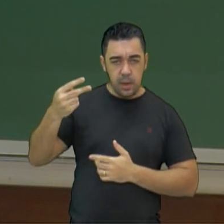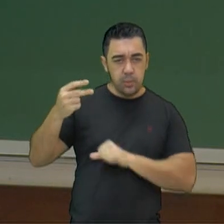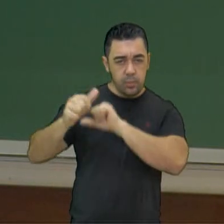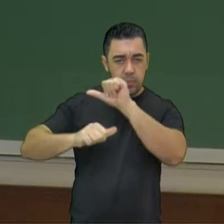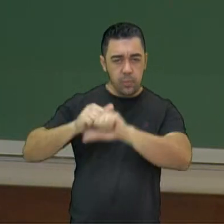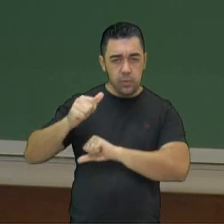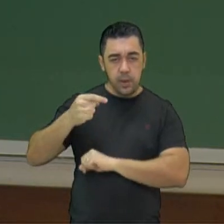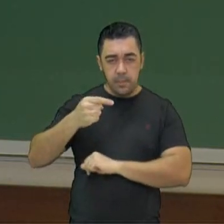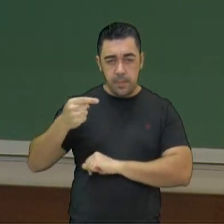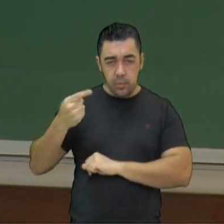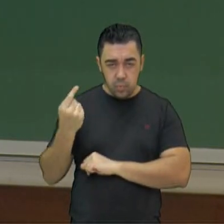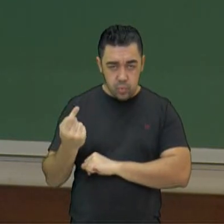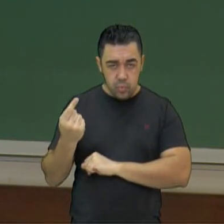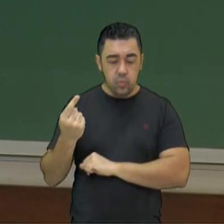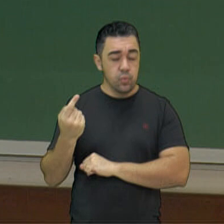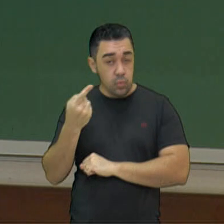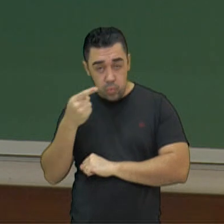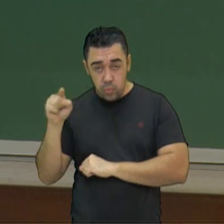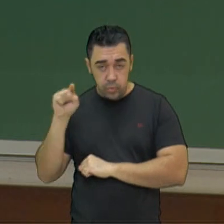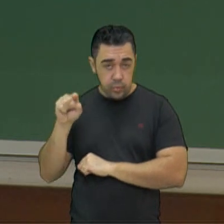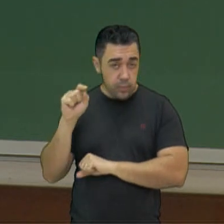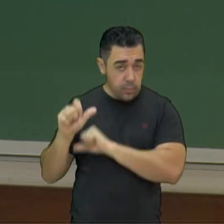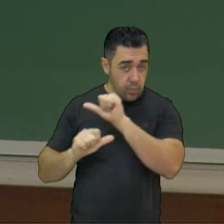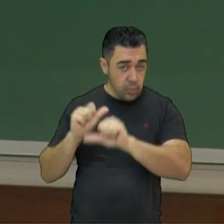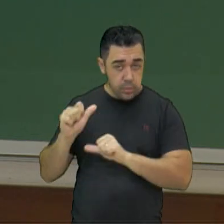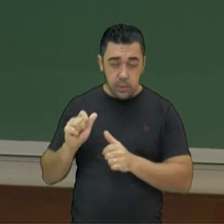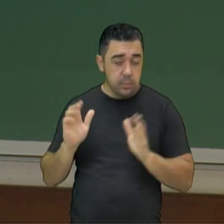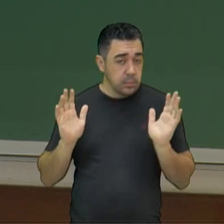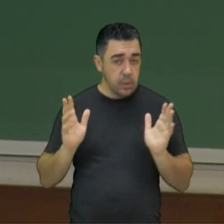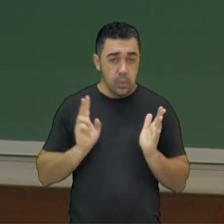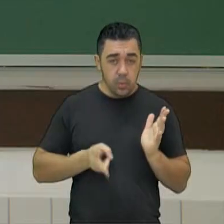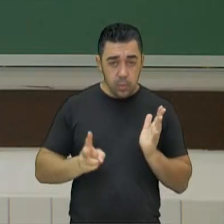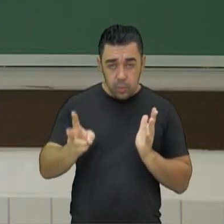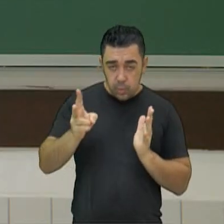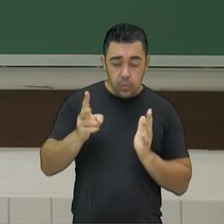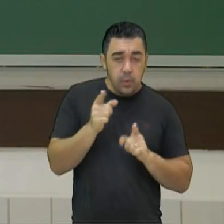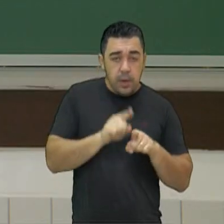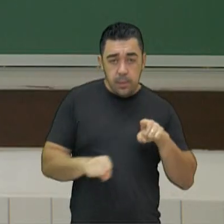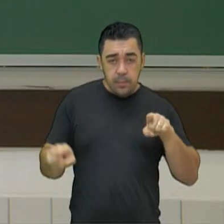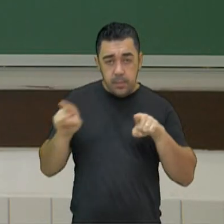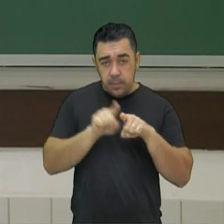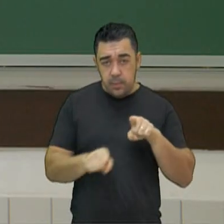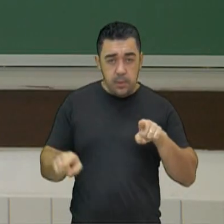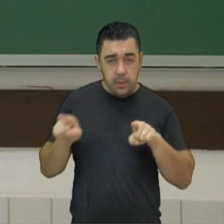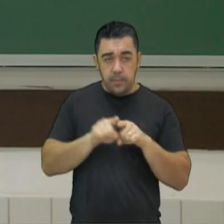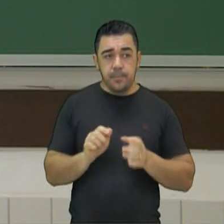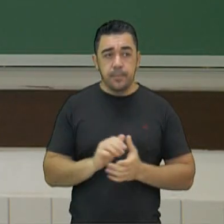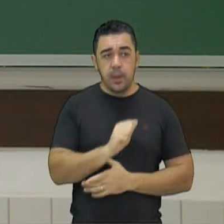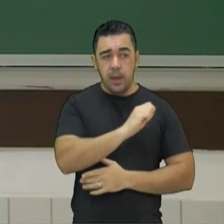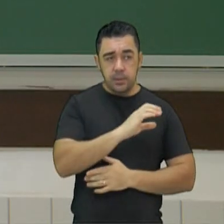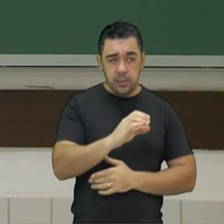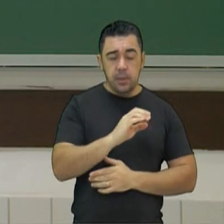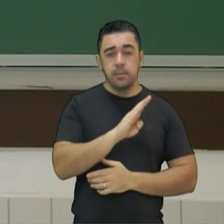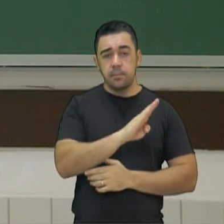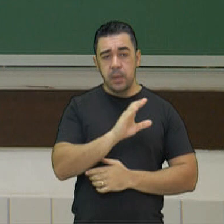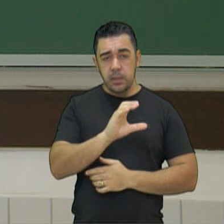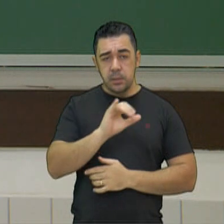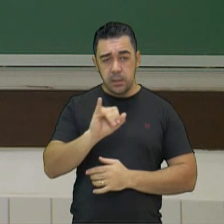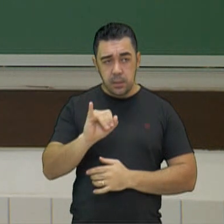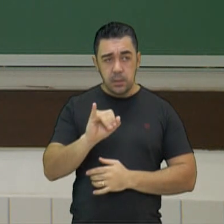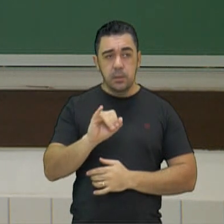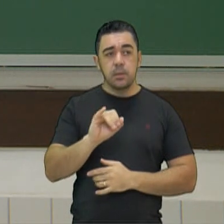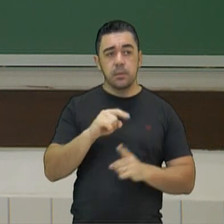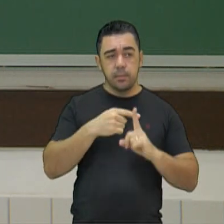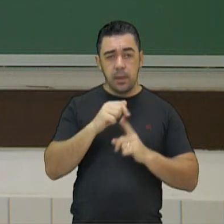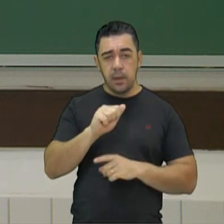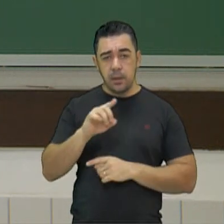sinal do último termo somente, então os demais você sempre vai repetir AC mais BCI